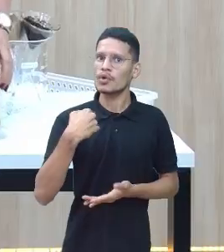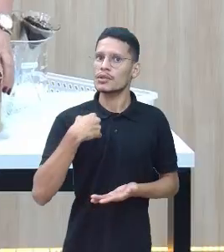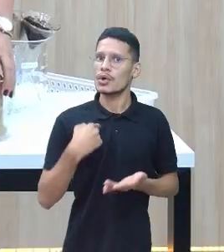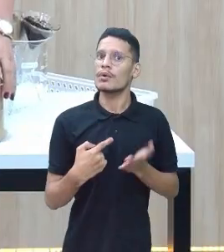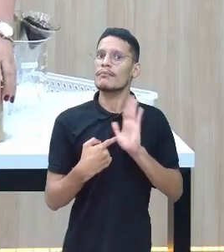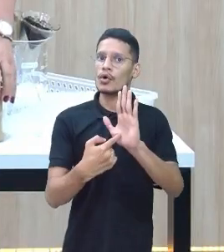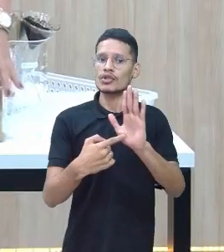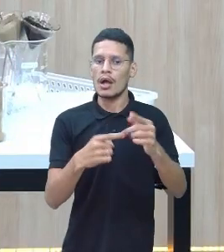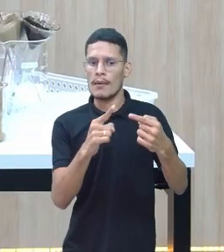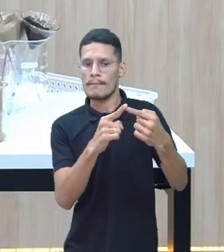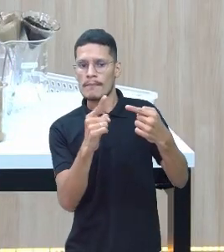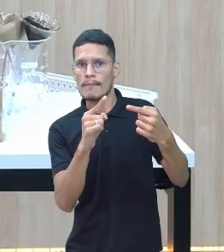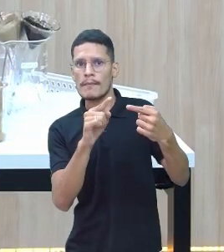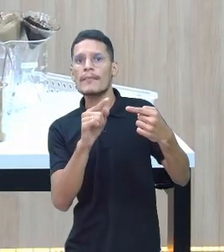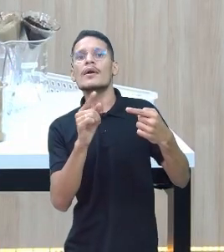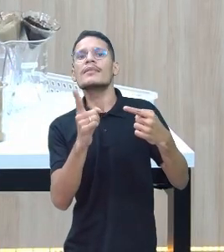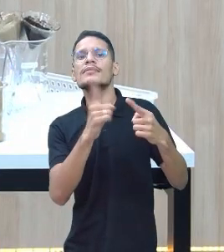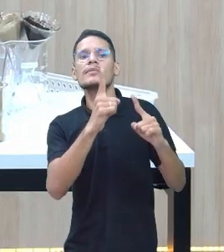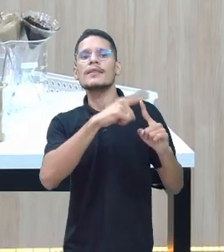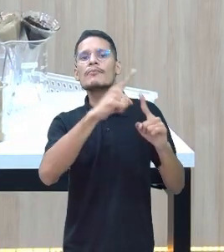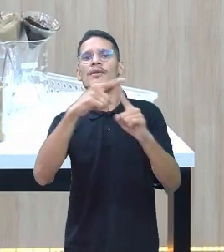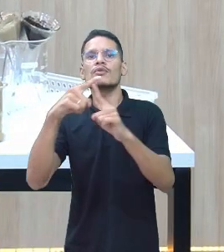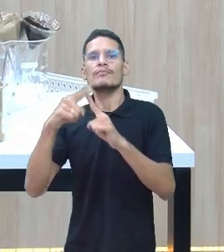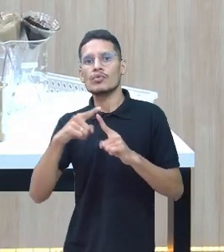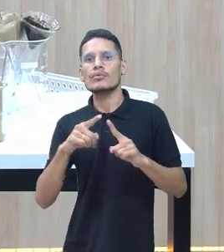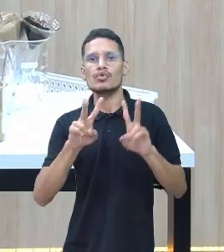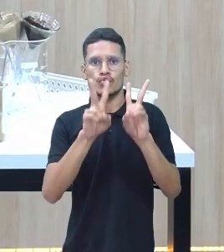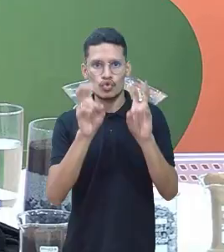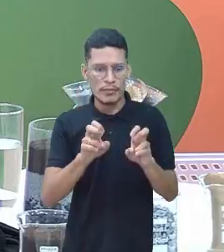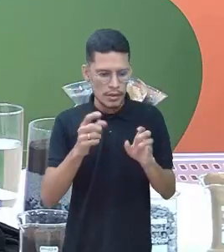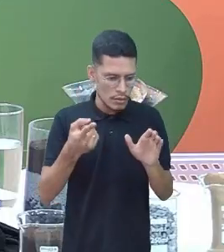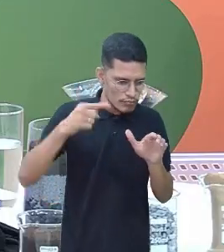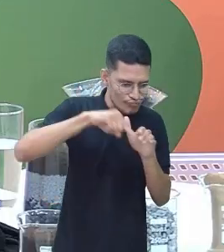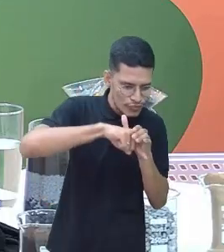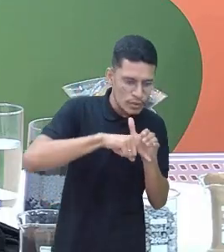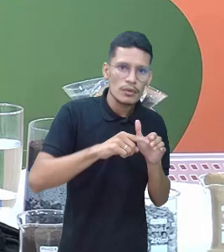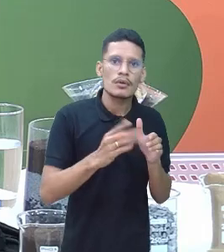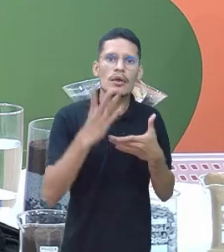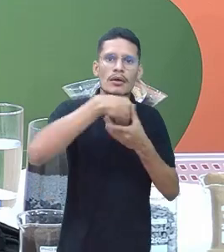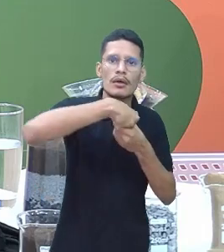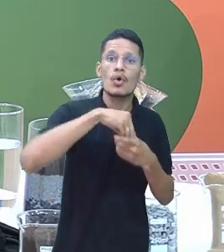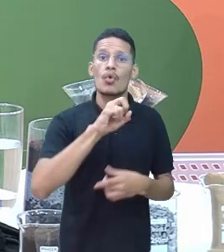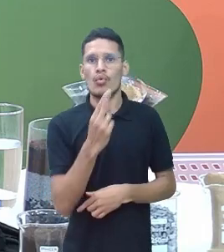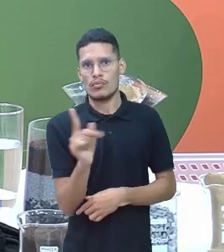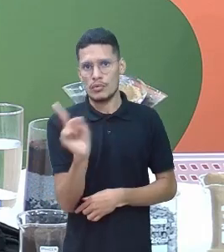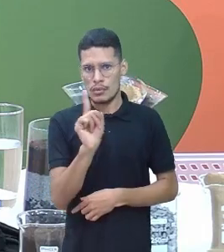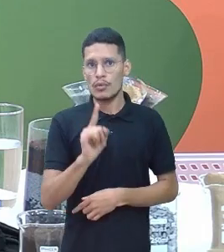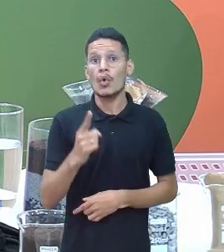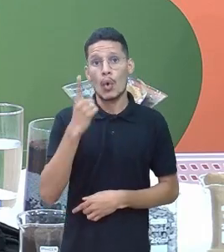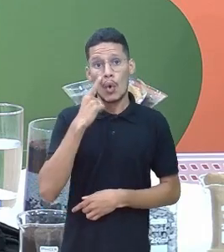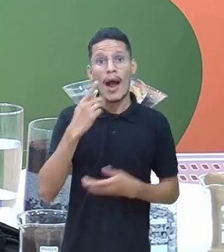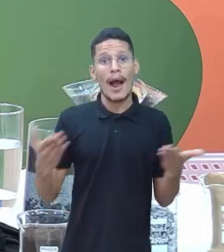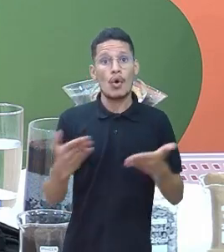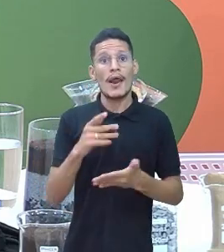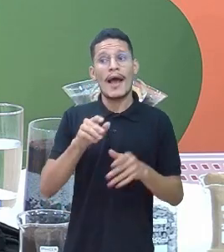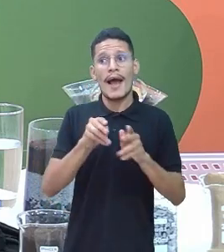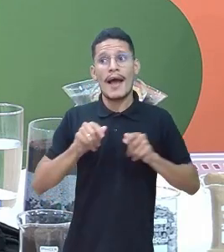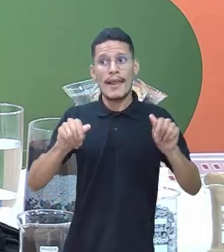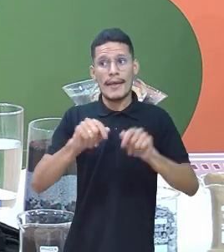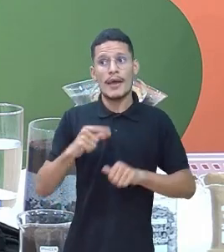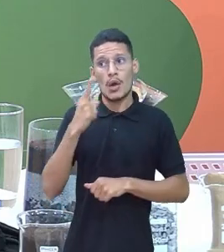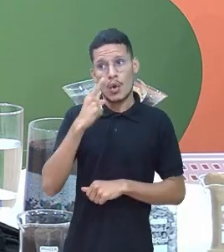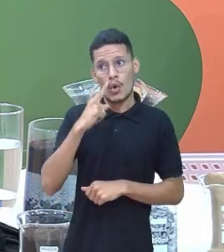de classificar quanto à permeabilidade. Aqui eu tenho a areia. Veja que o outro que eu coloquei foi cascalhinho,